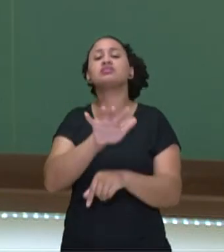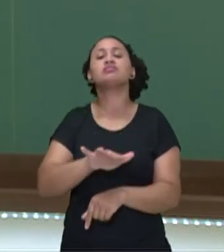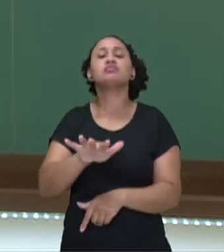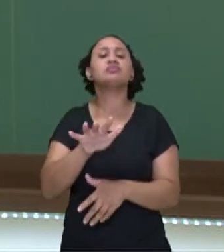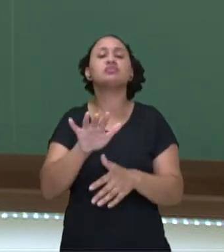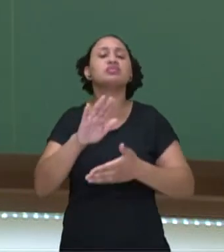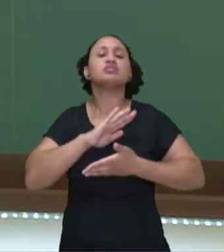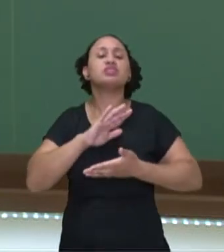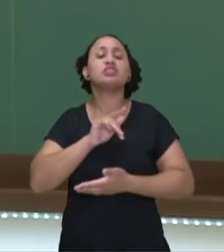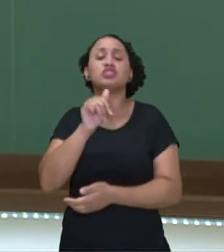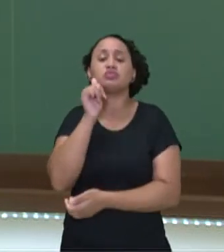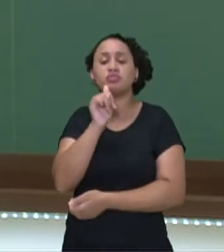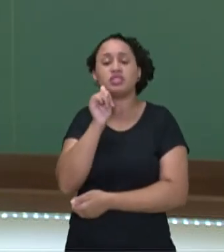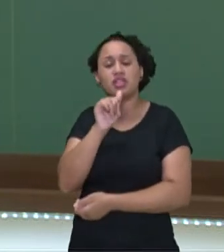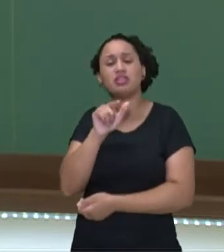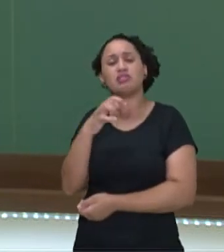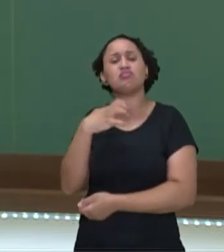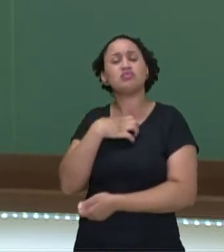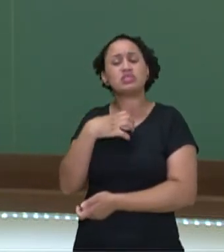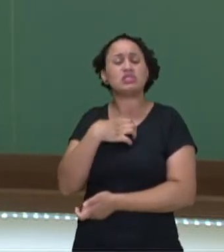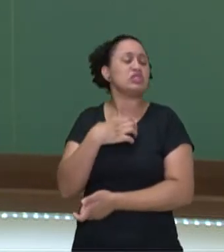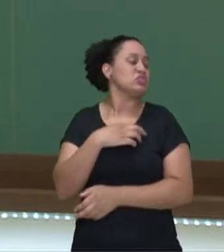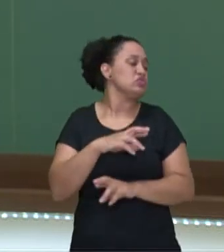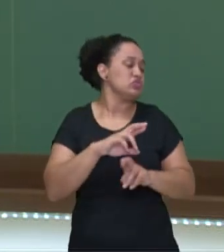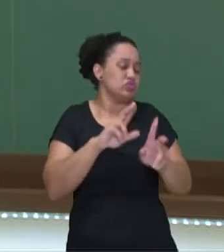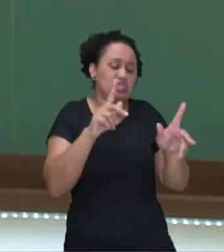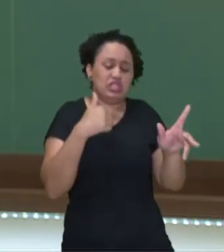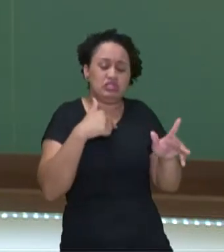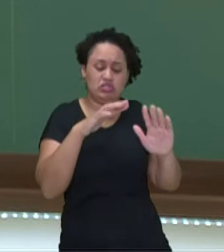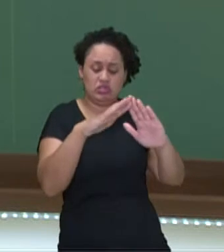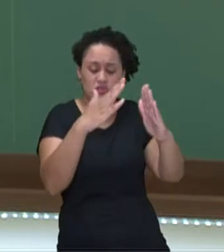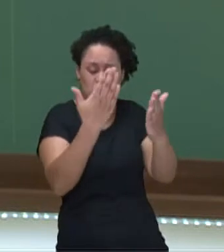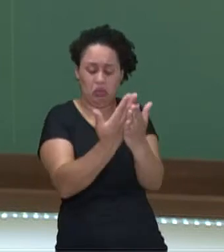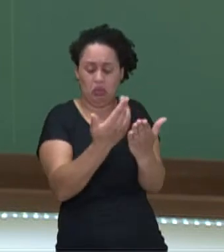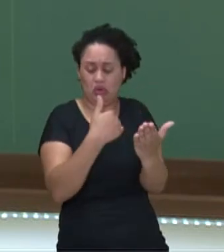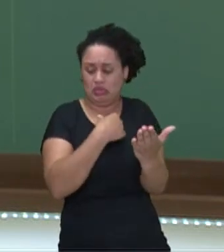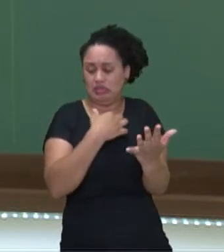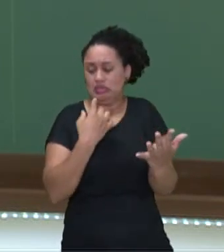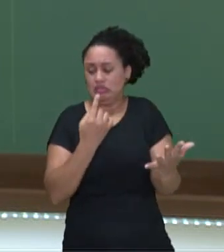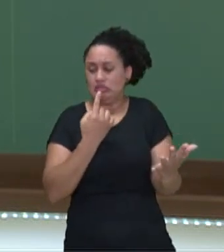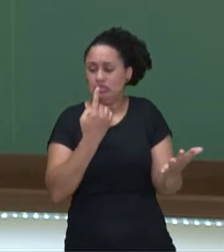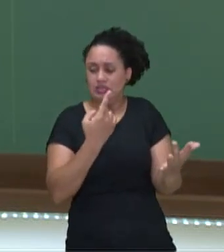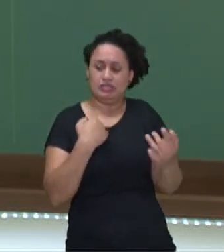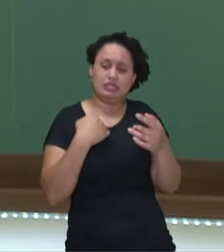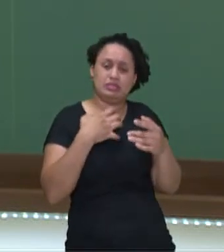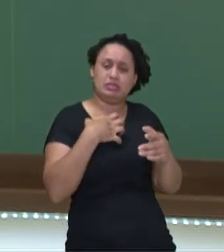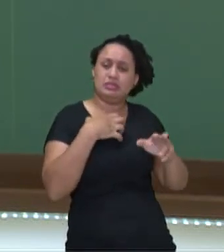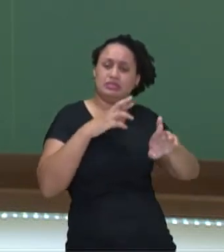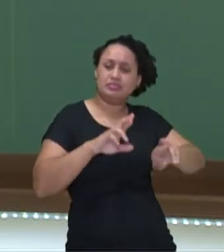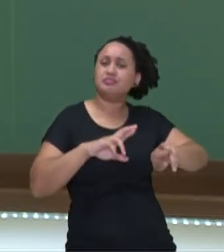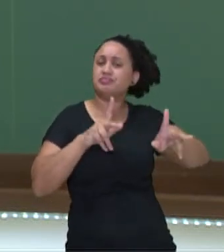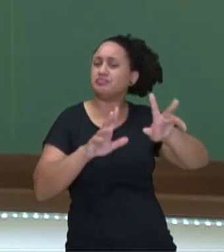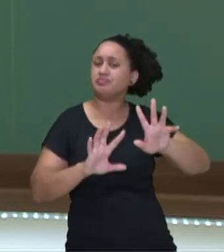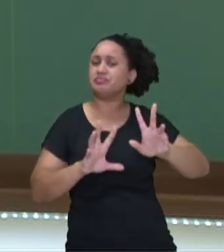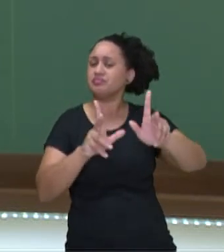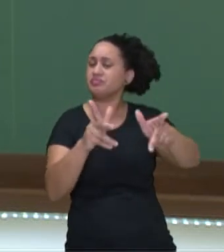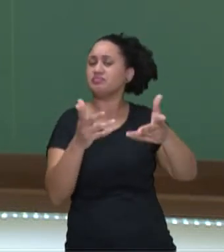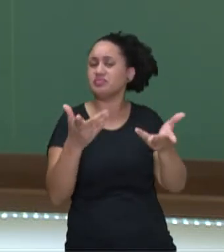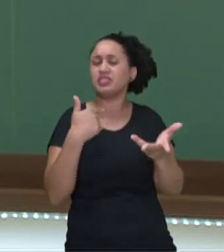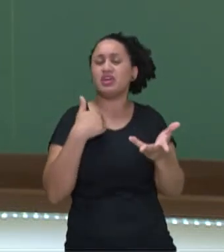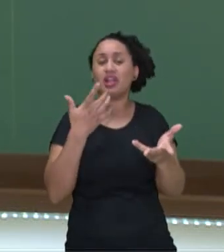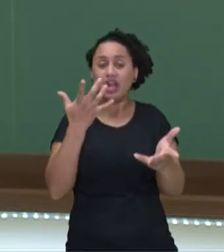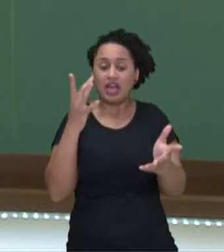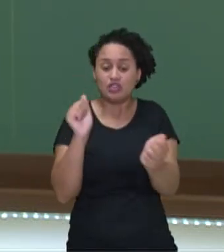uma menina que se sente deslocada dentro da escola, ela se sente muito diferente de todo mundo, tá? Ela quer